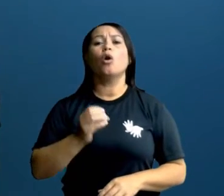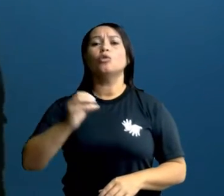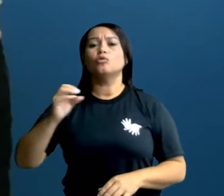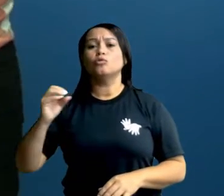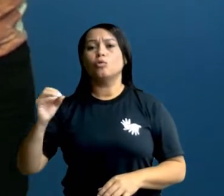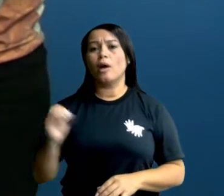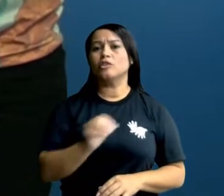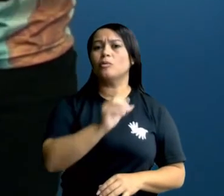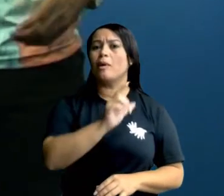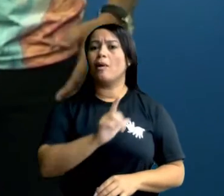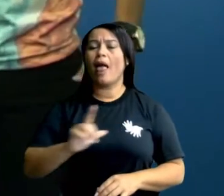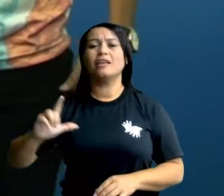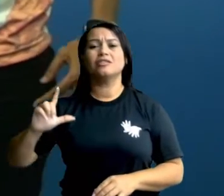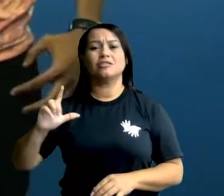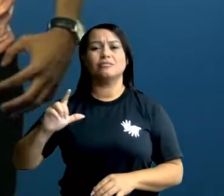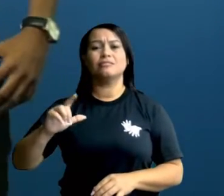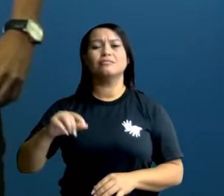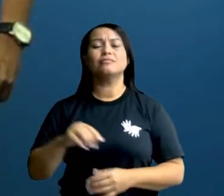para leste, tá ok?